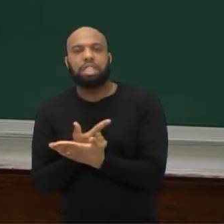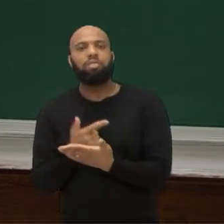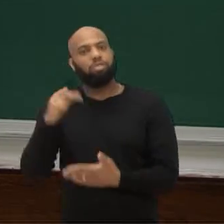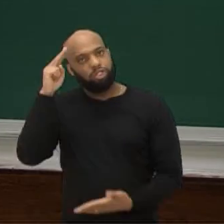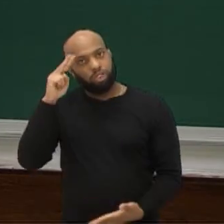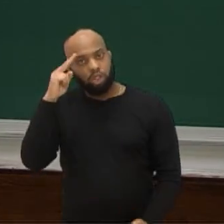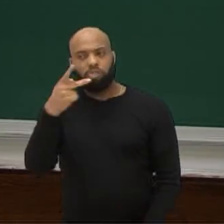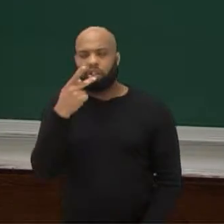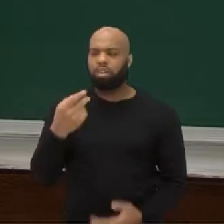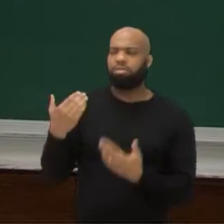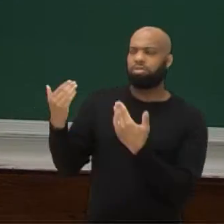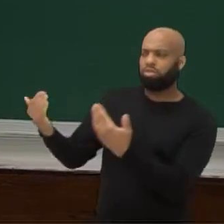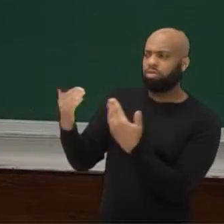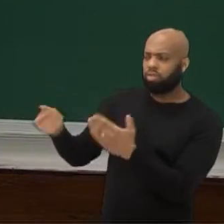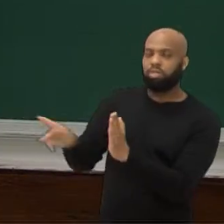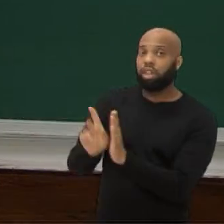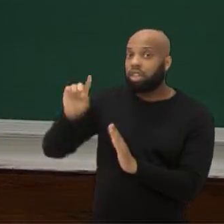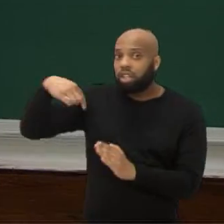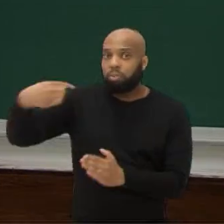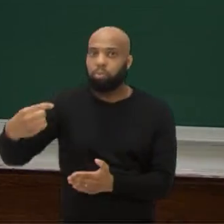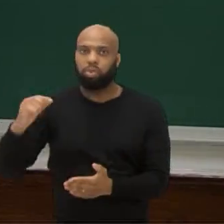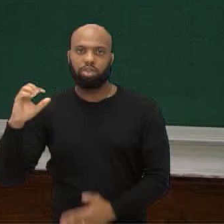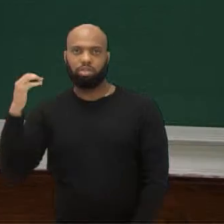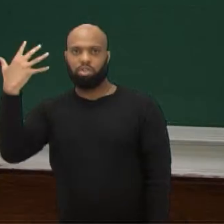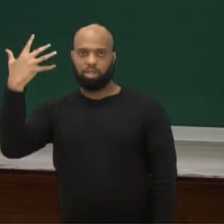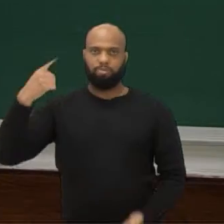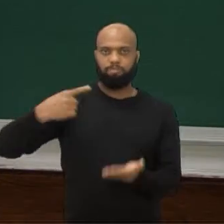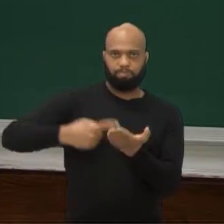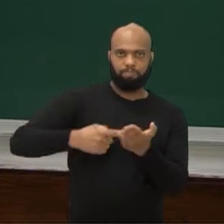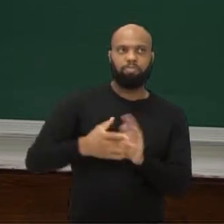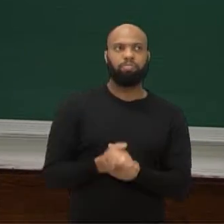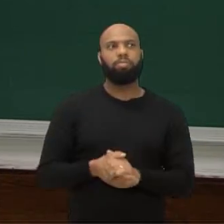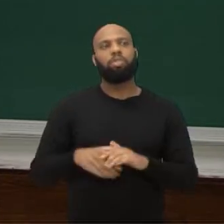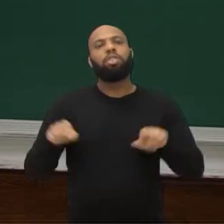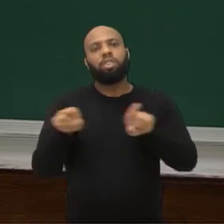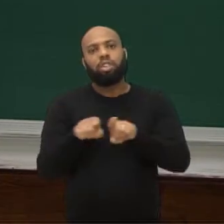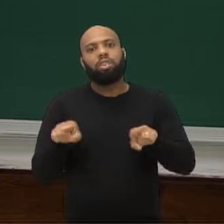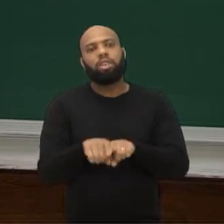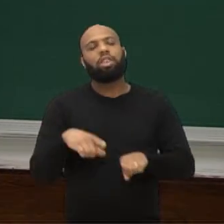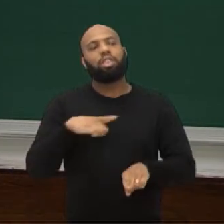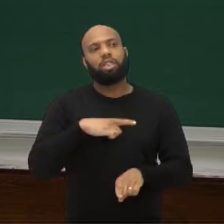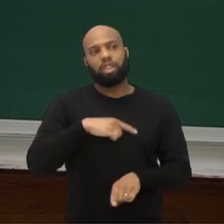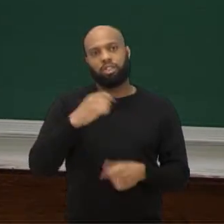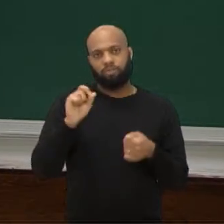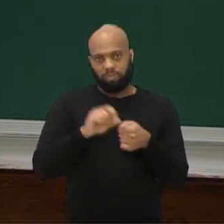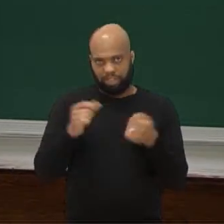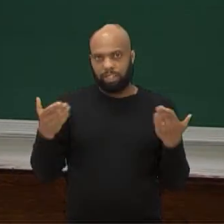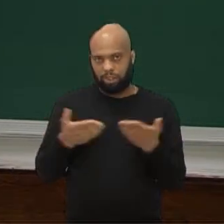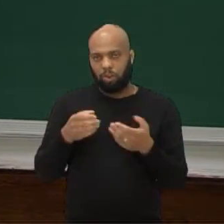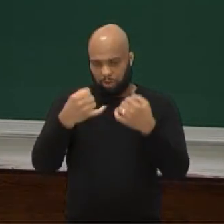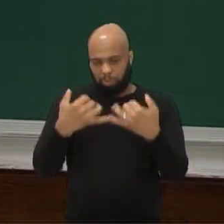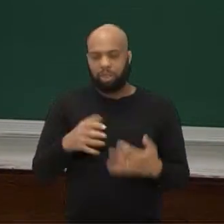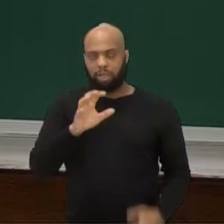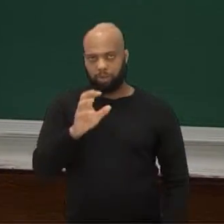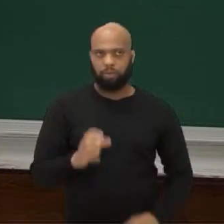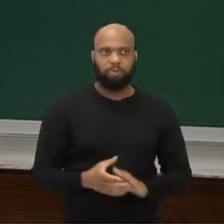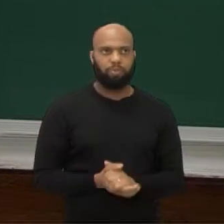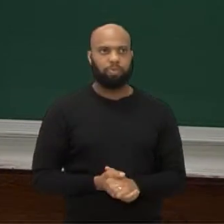questionam o pós-tratado. Tá? E aí a gente também faz essa observação aqui, ok?